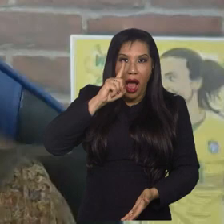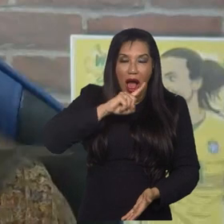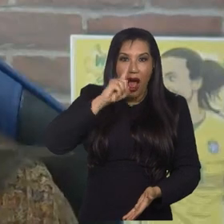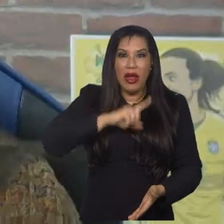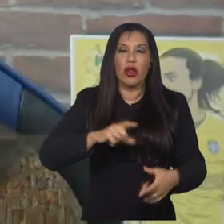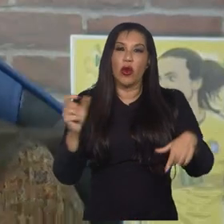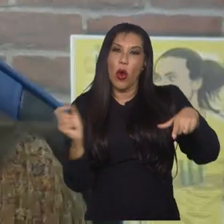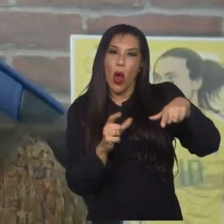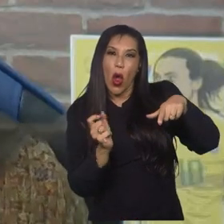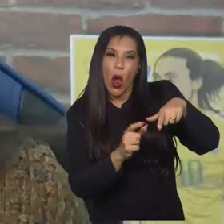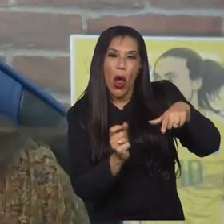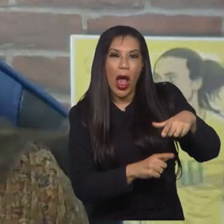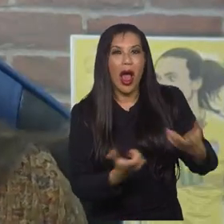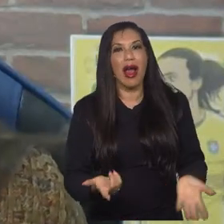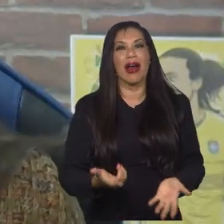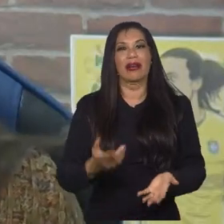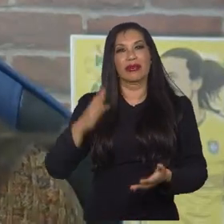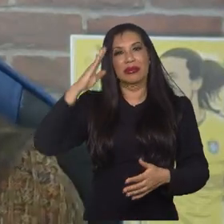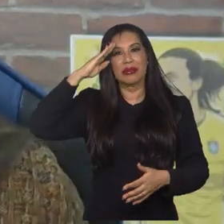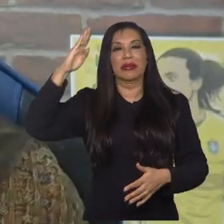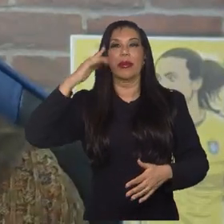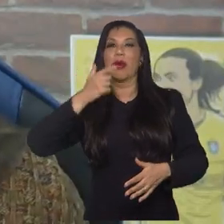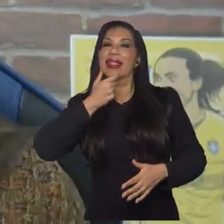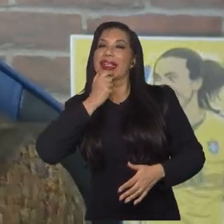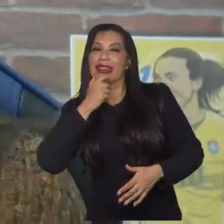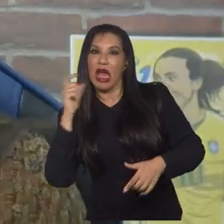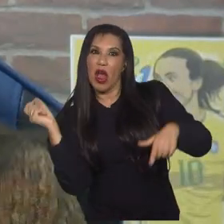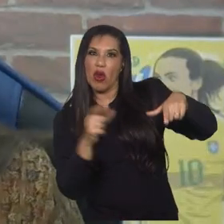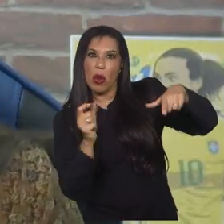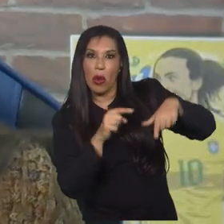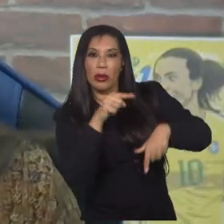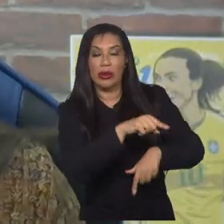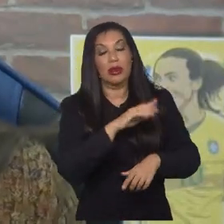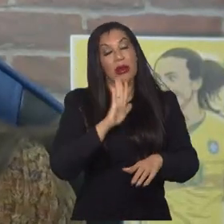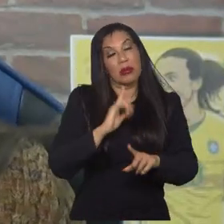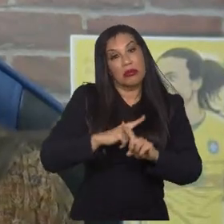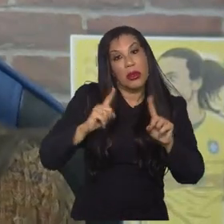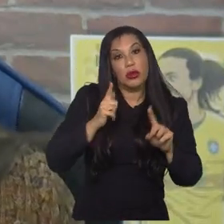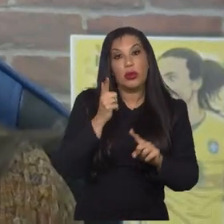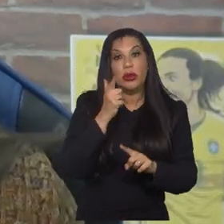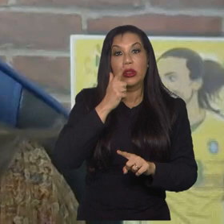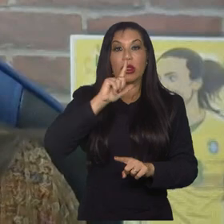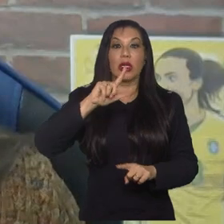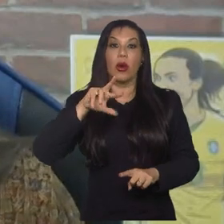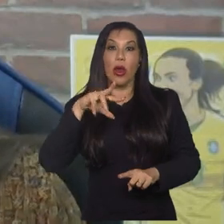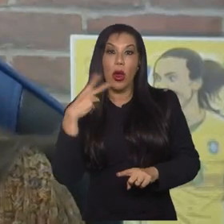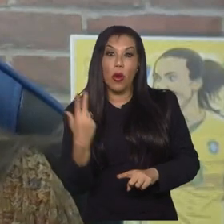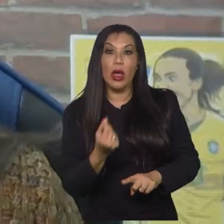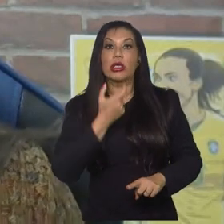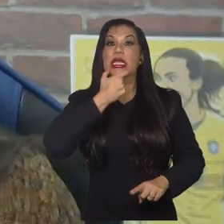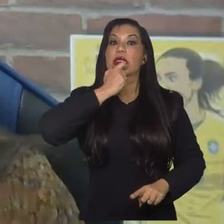foi goleada pela anfitriã Inglaterra e ela conseguiu. Eu acho que